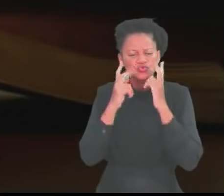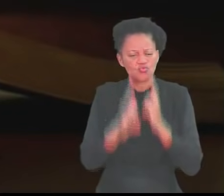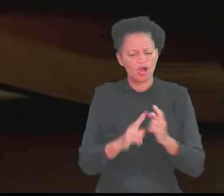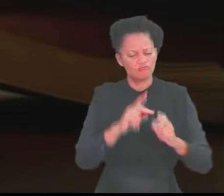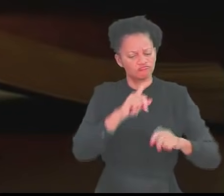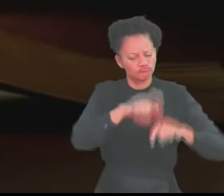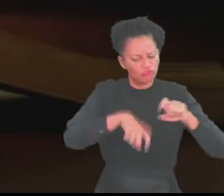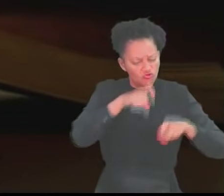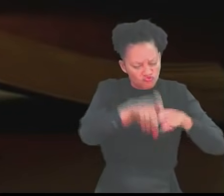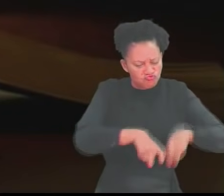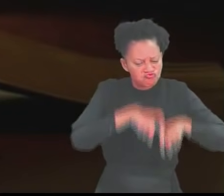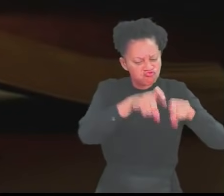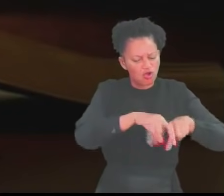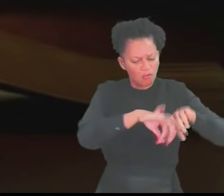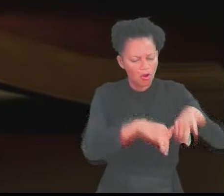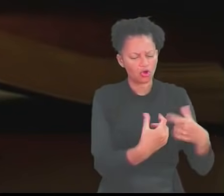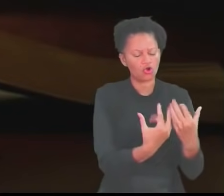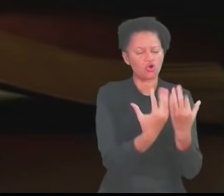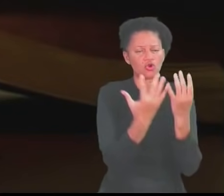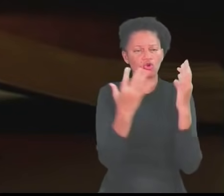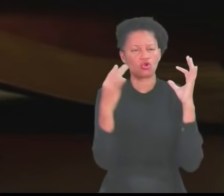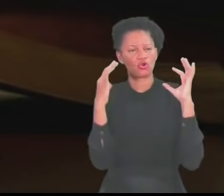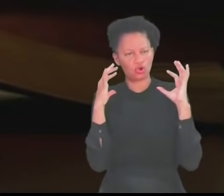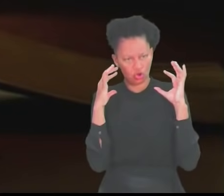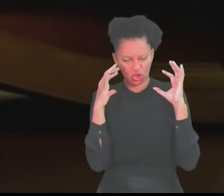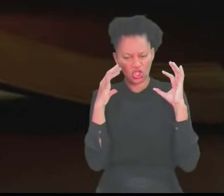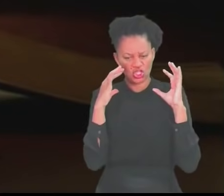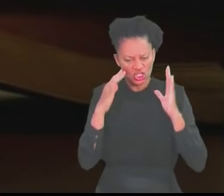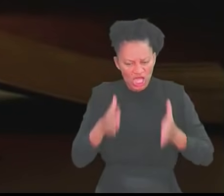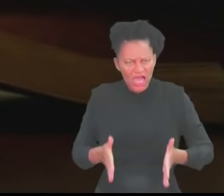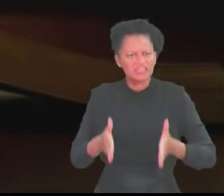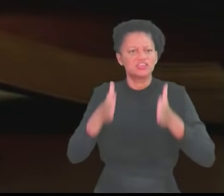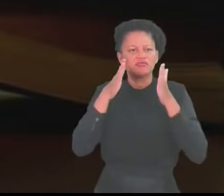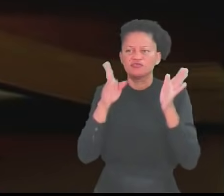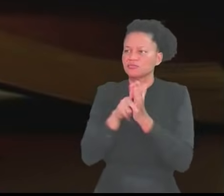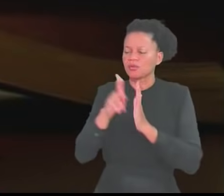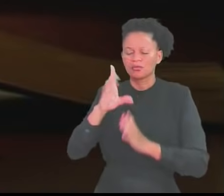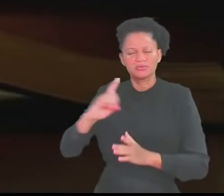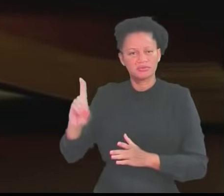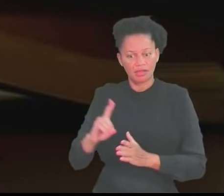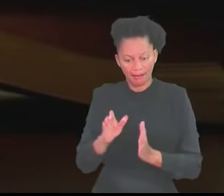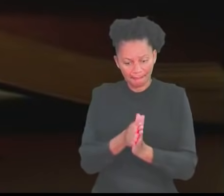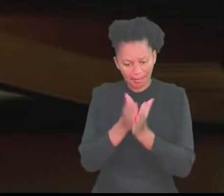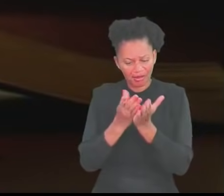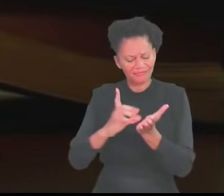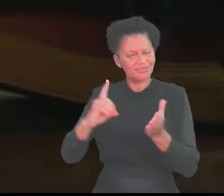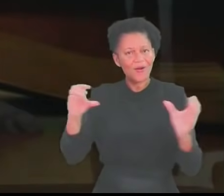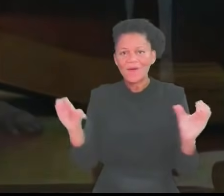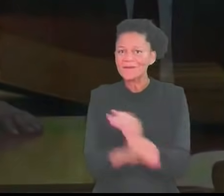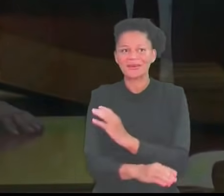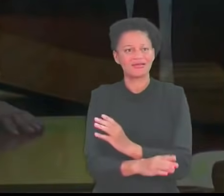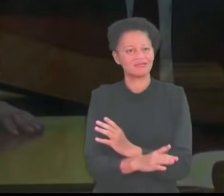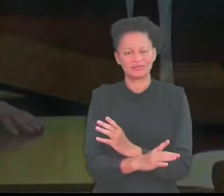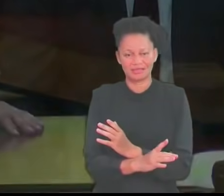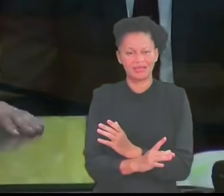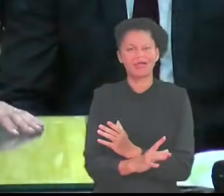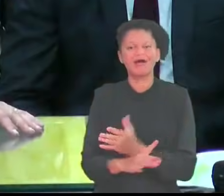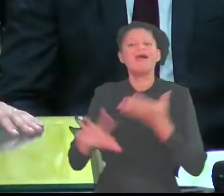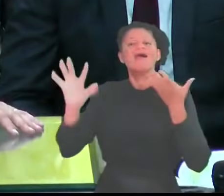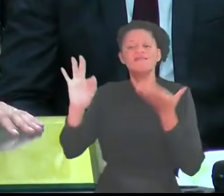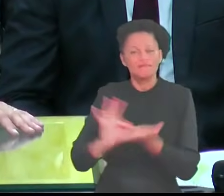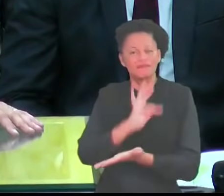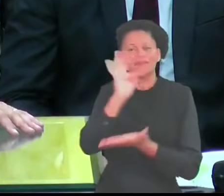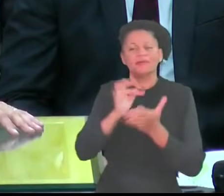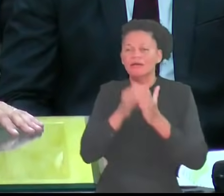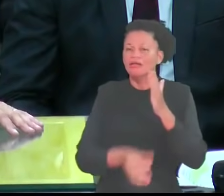Deus e edifício de Deus. É verdade, a Bíblia completa. A Bíblia diz em Filipenses 2 e